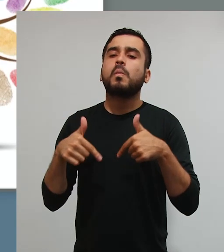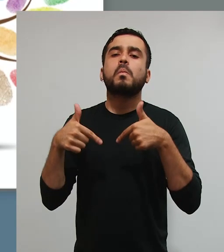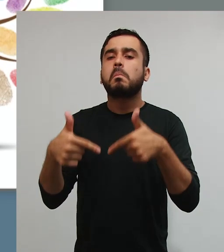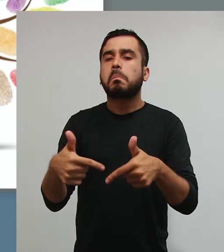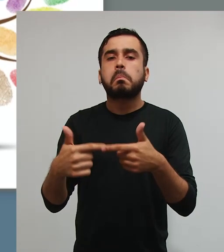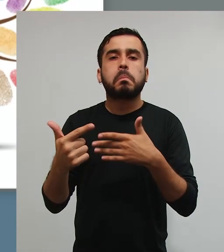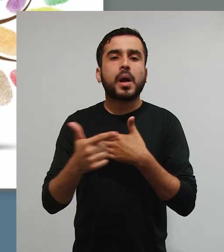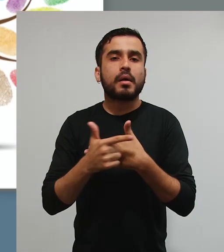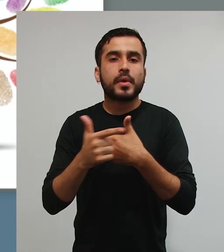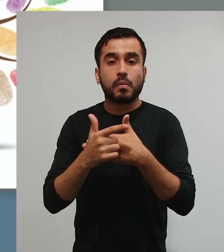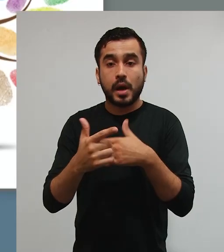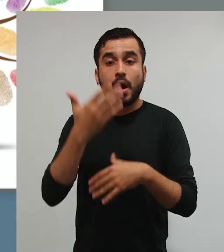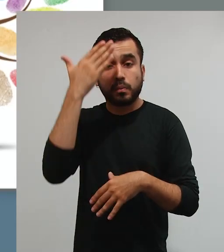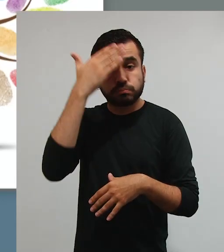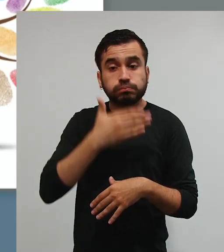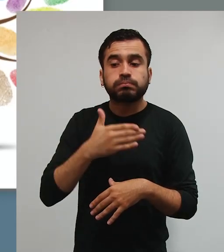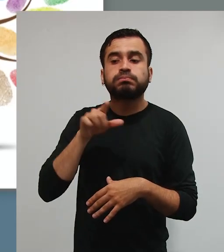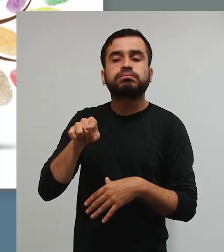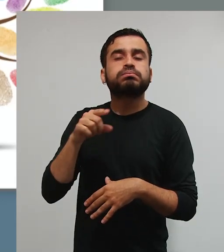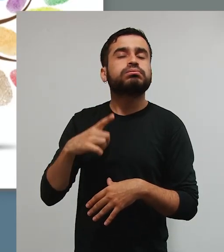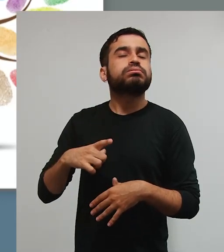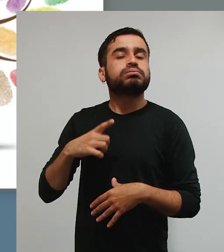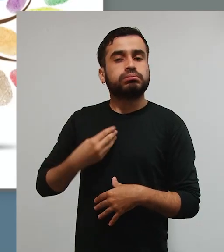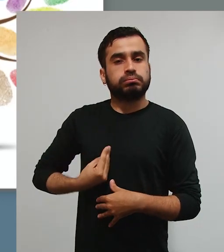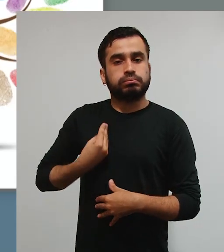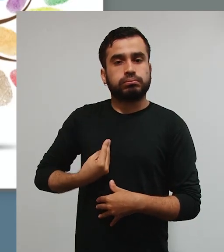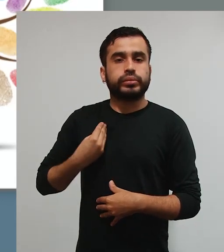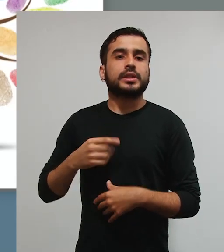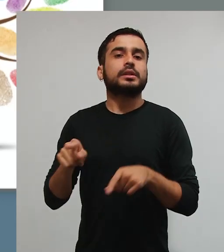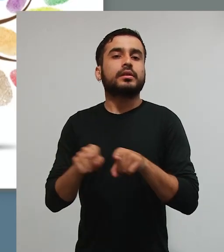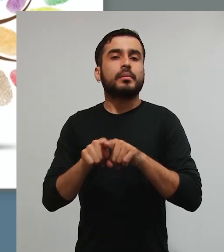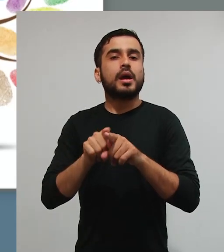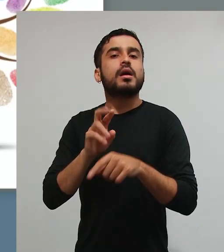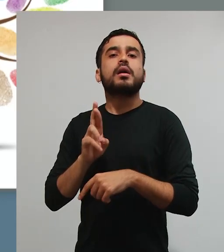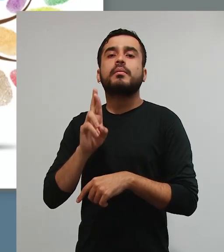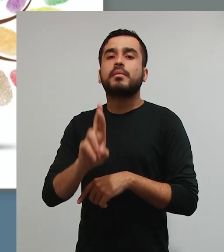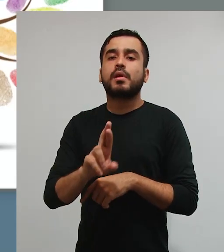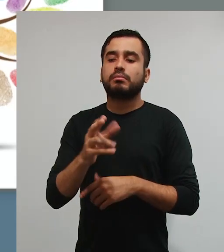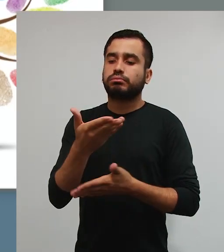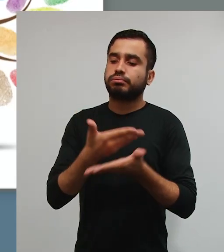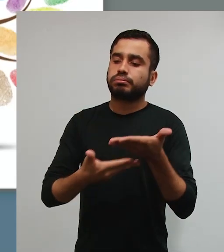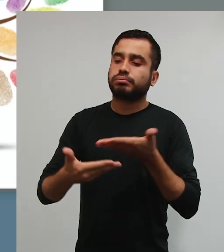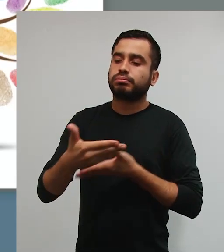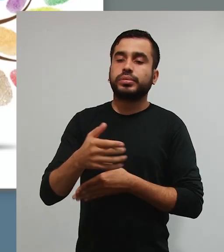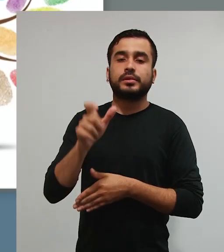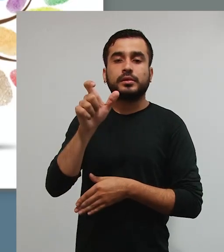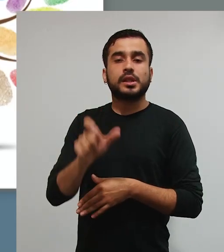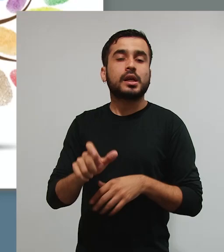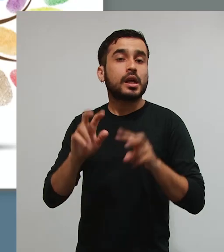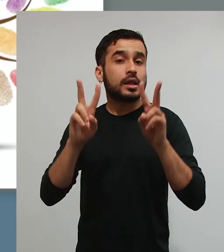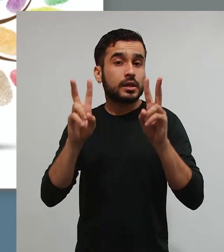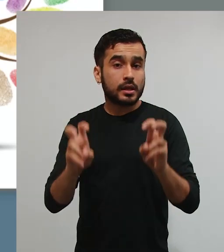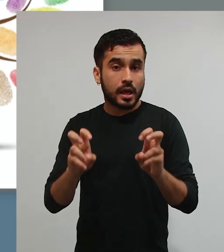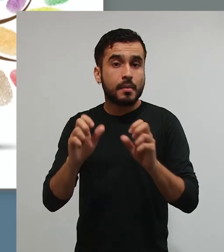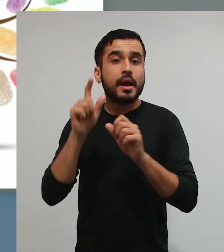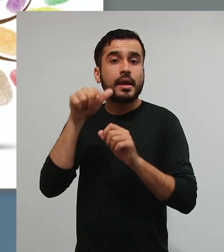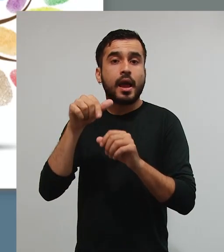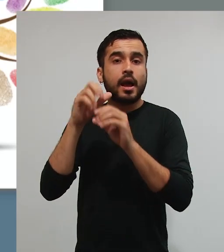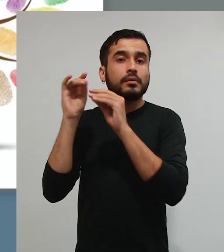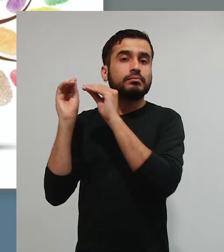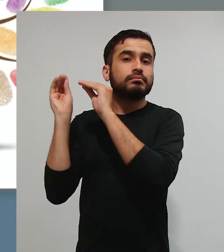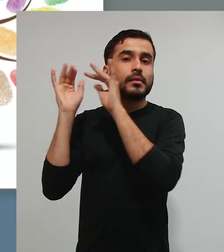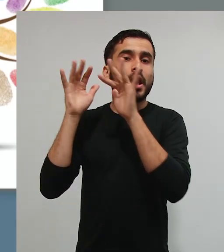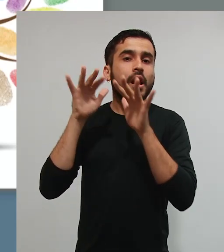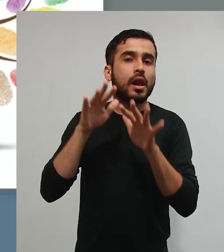faz para garantir a participação e a representação ou o tratamento desse assunto que é a migração e